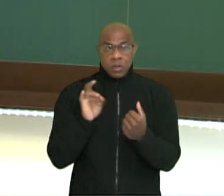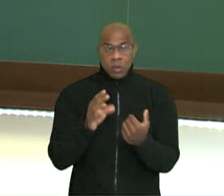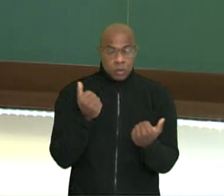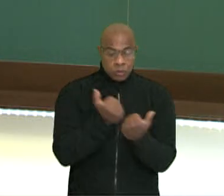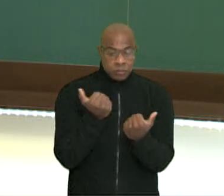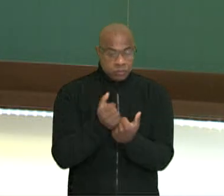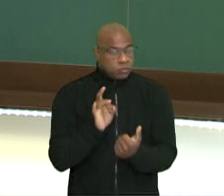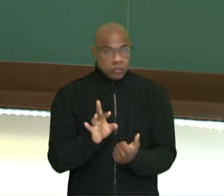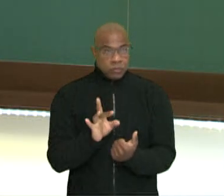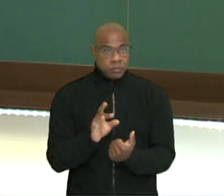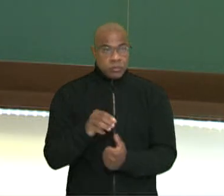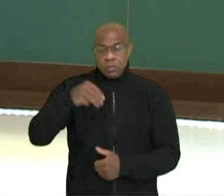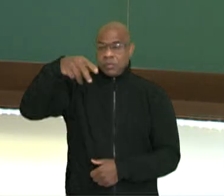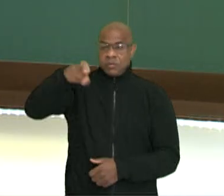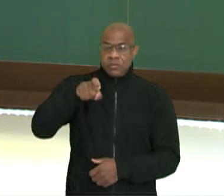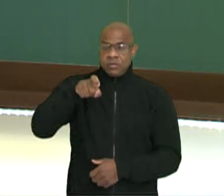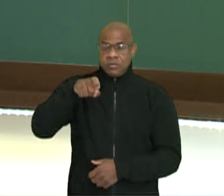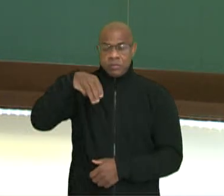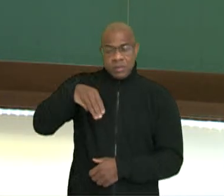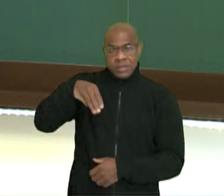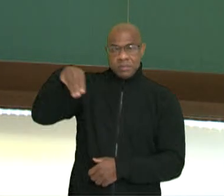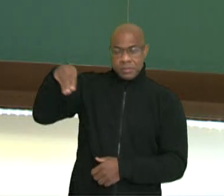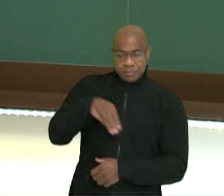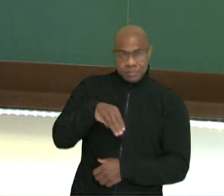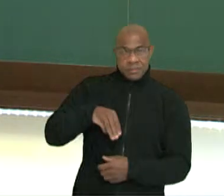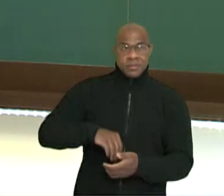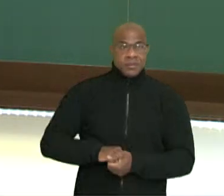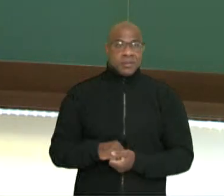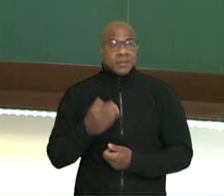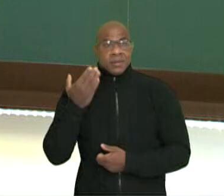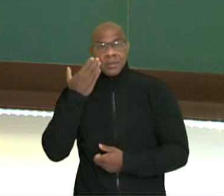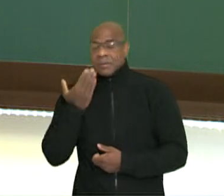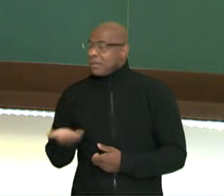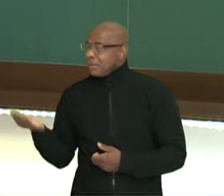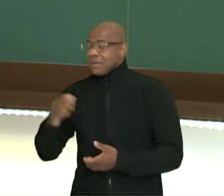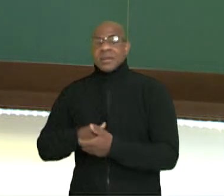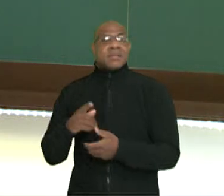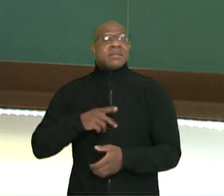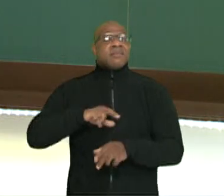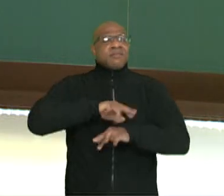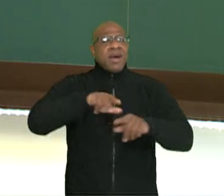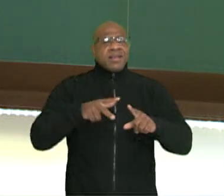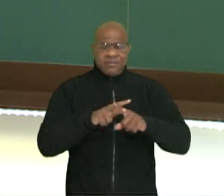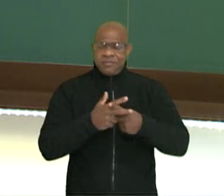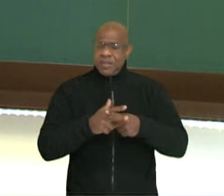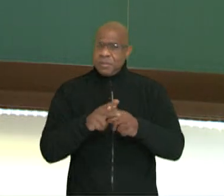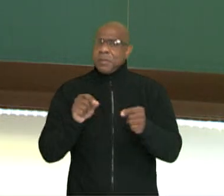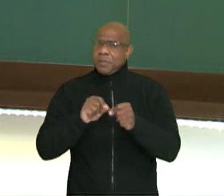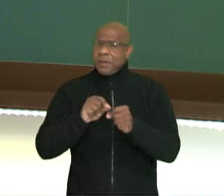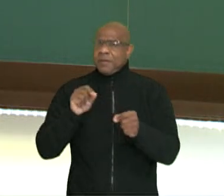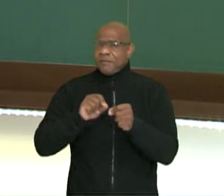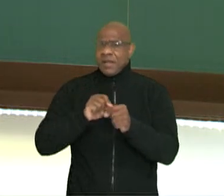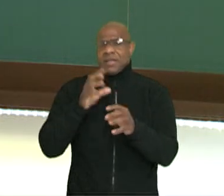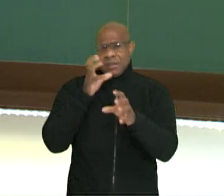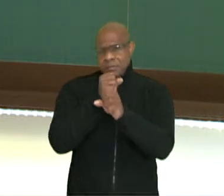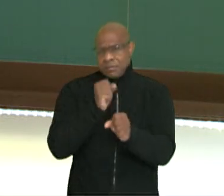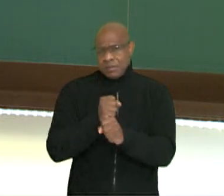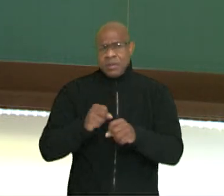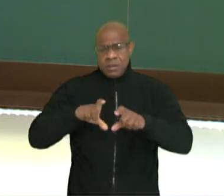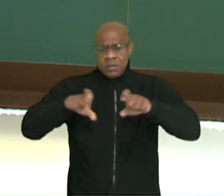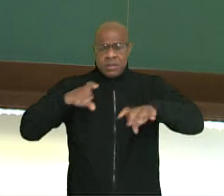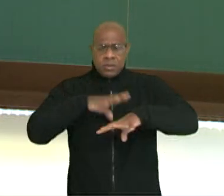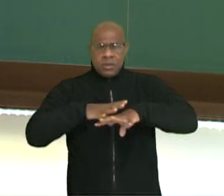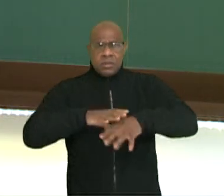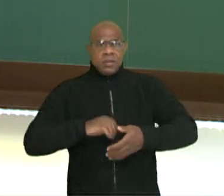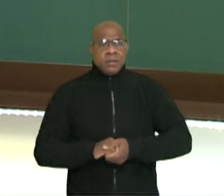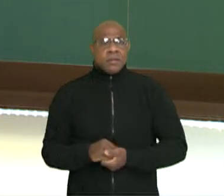grau. E nós sabemos resolver uma equação do segundo grau, né? Temos várias ferramentas para poder resolver essa equação. Então,